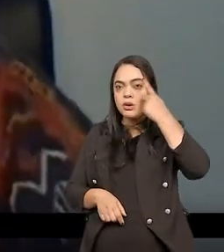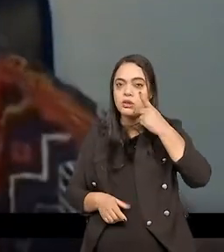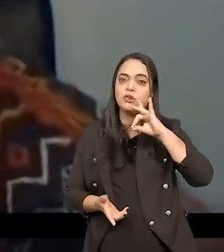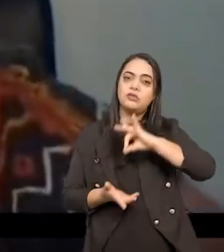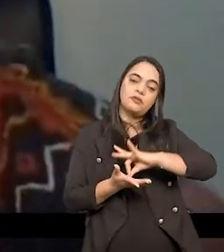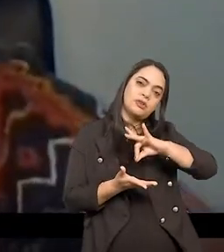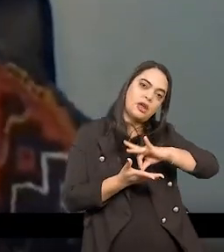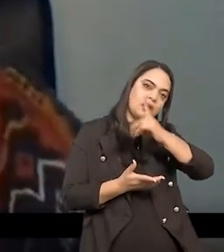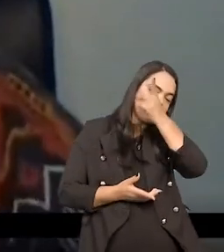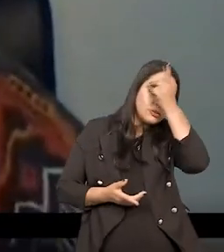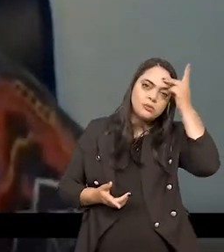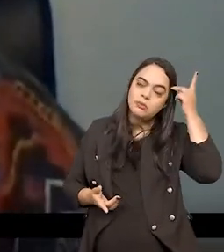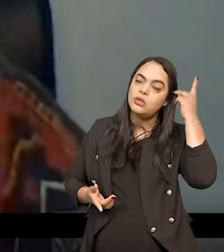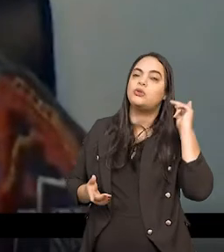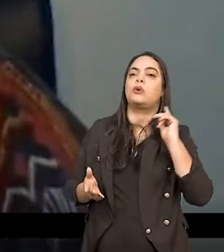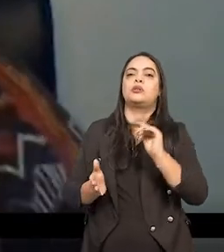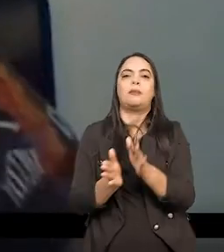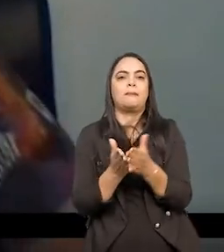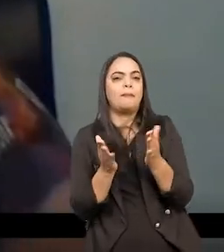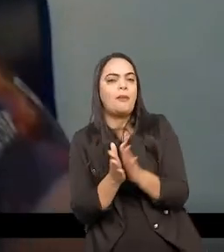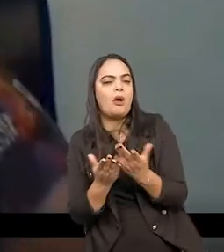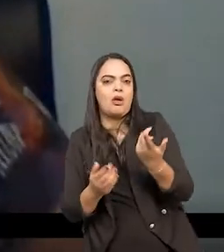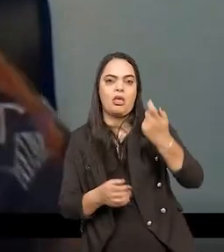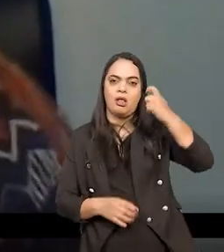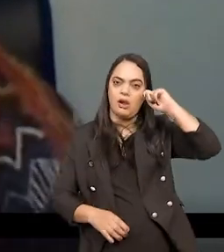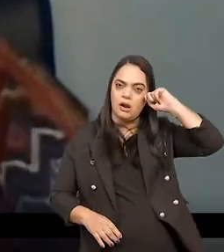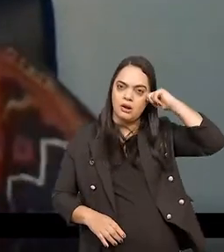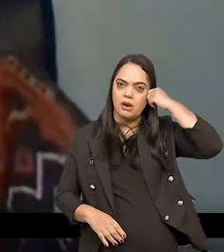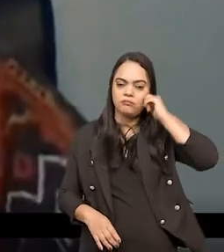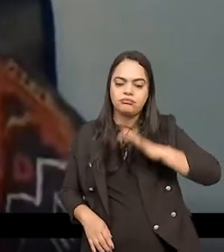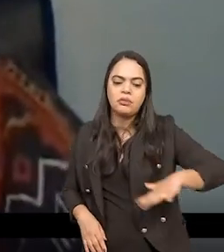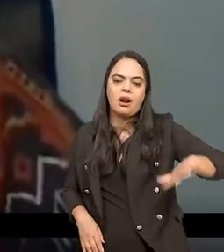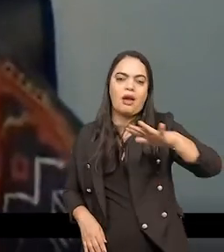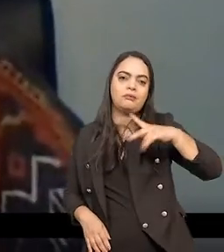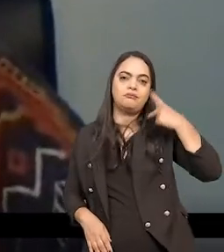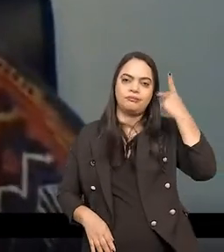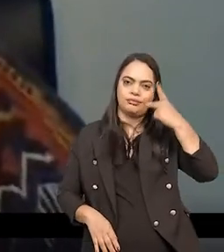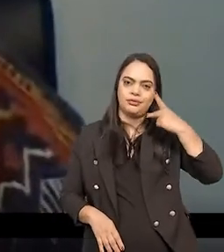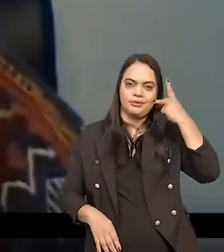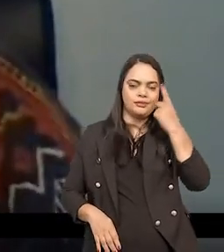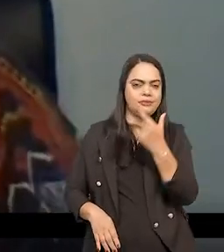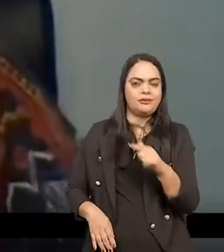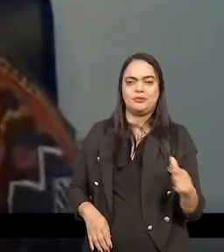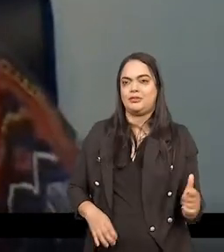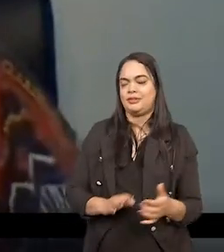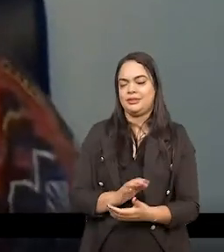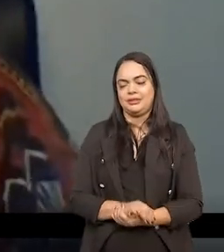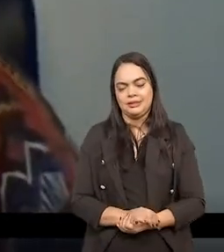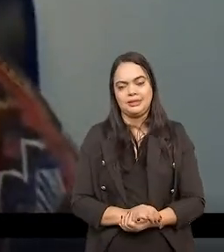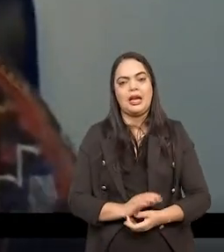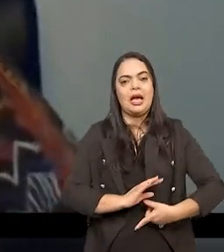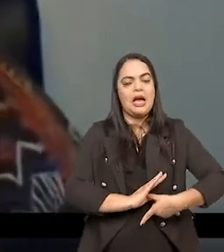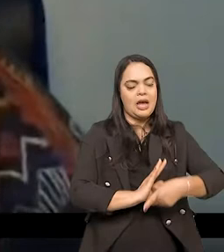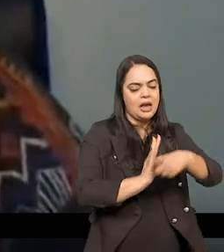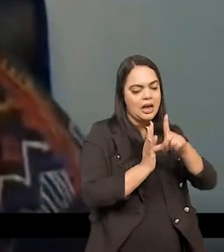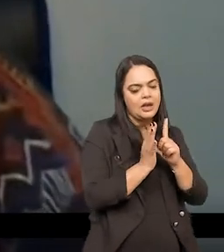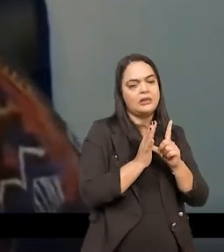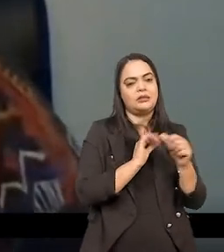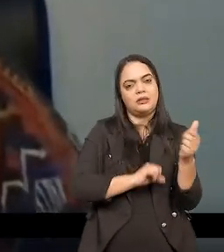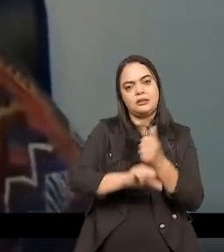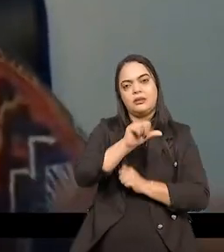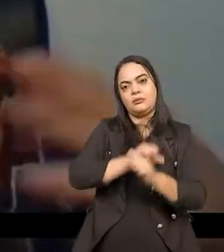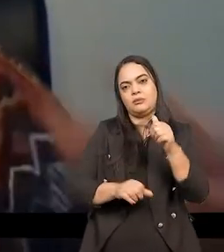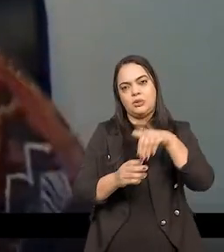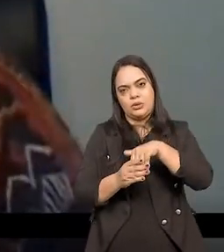homens, no caso, pobres, negros, inclusive, na política. Estima-se que antes da reforma eleitoral de